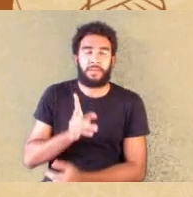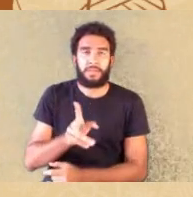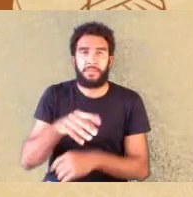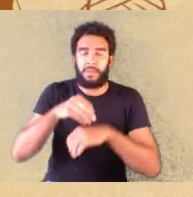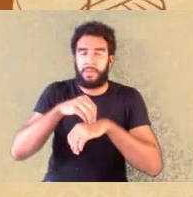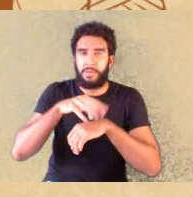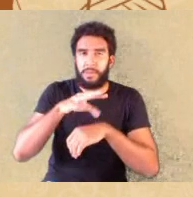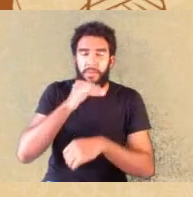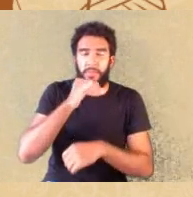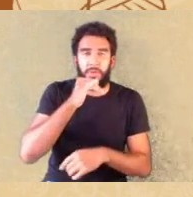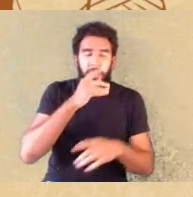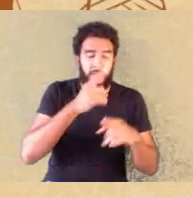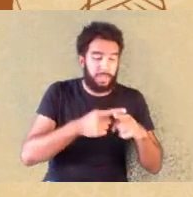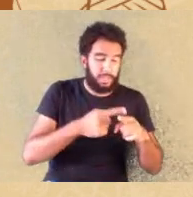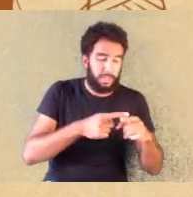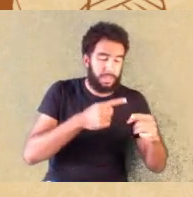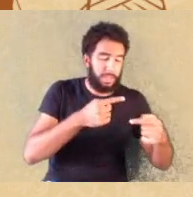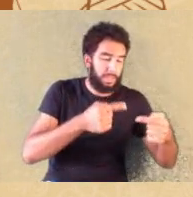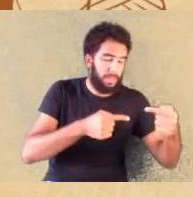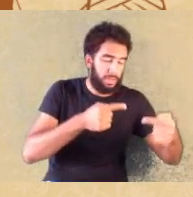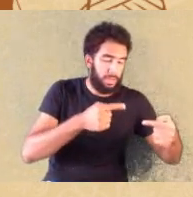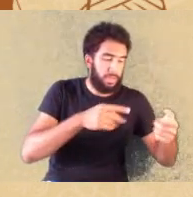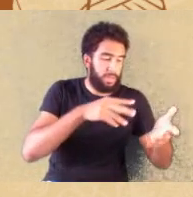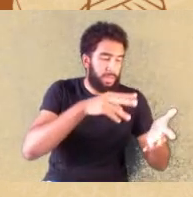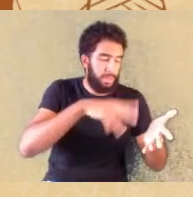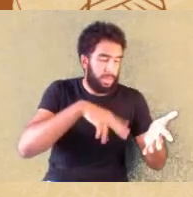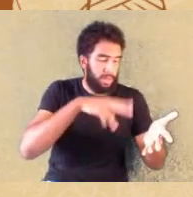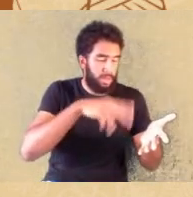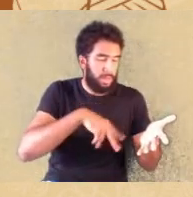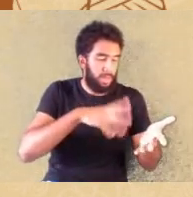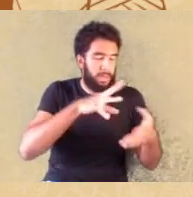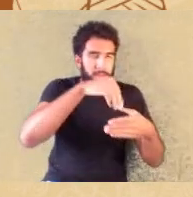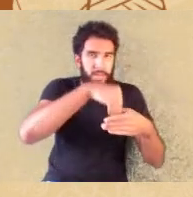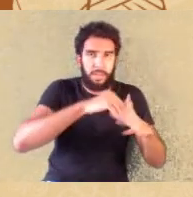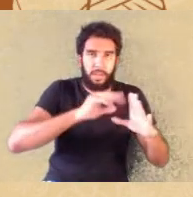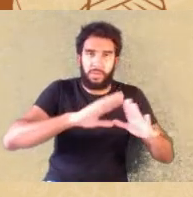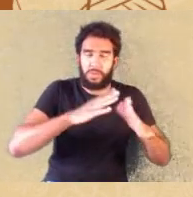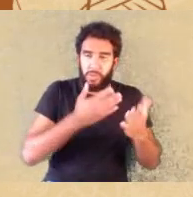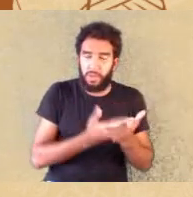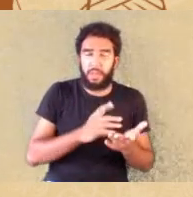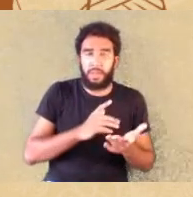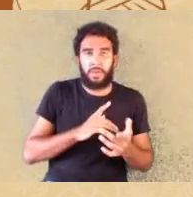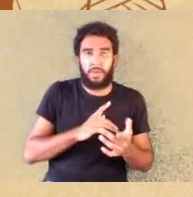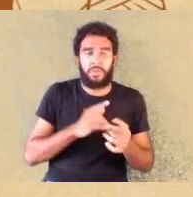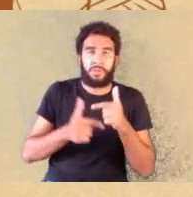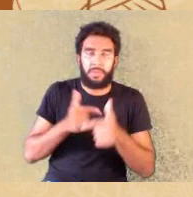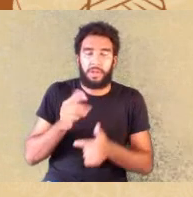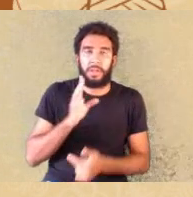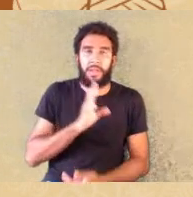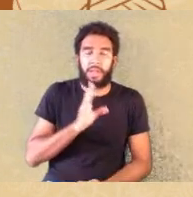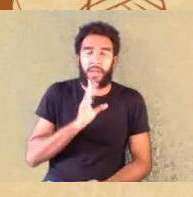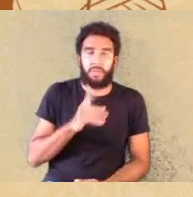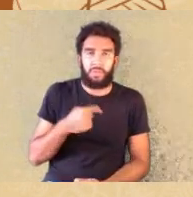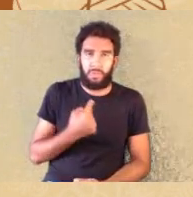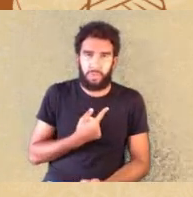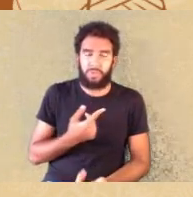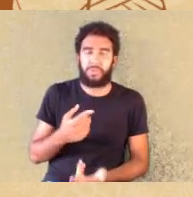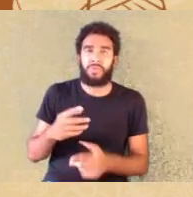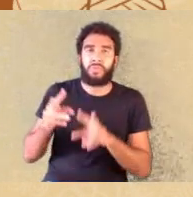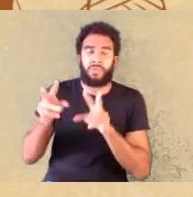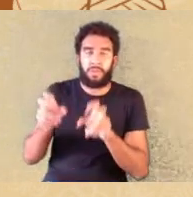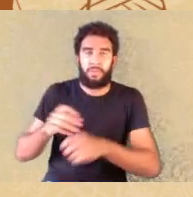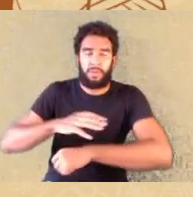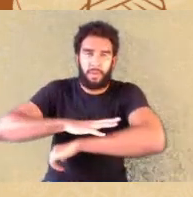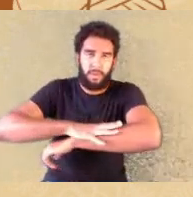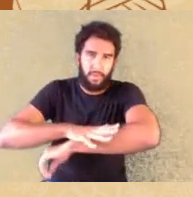África, e tem um trabalho legal aqui, um diálogo nosso aqui sobre racismo, eu, do Paulo de Carvalho, a